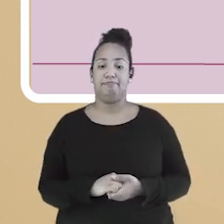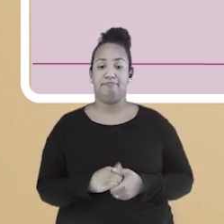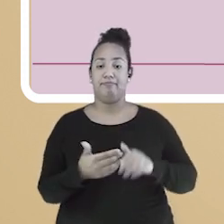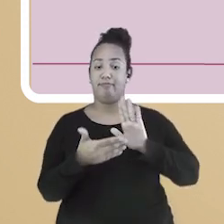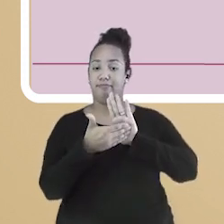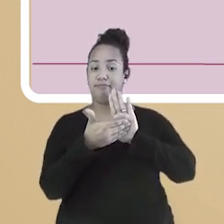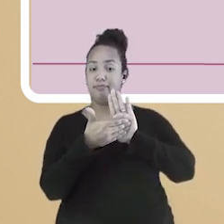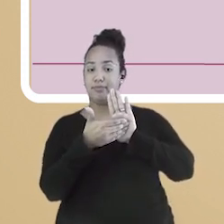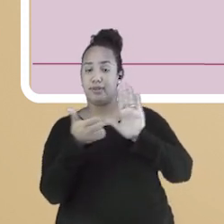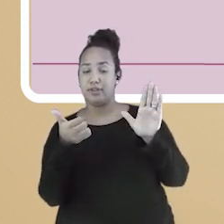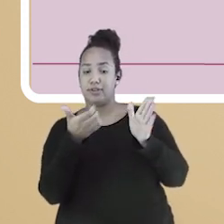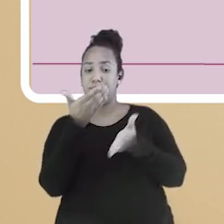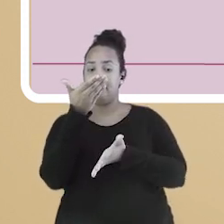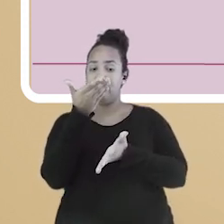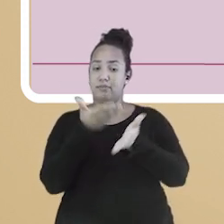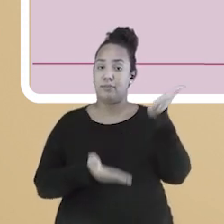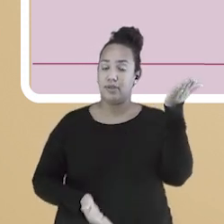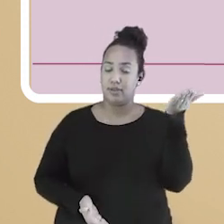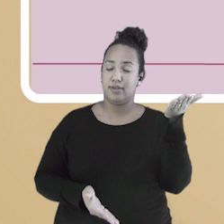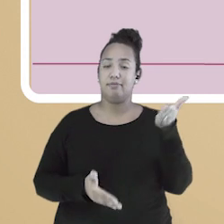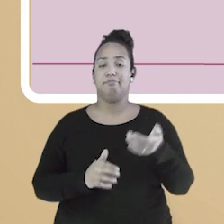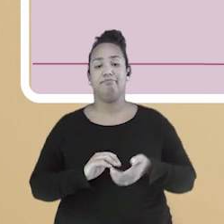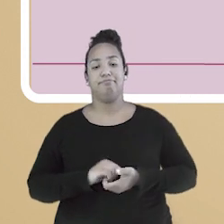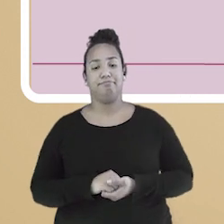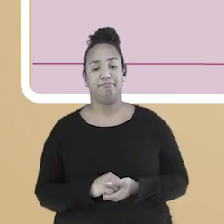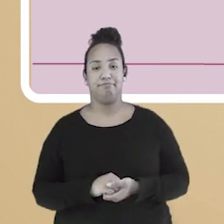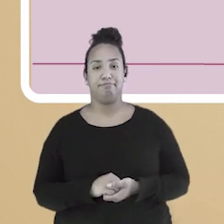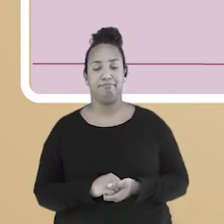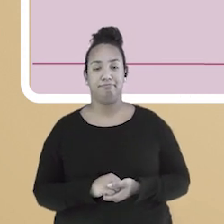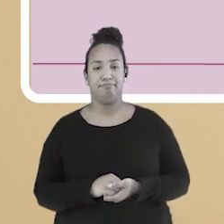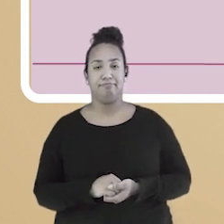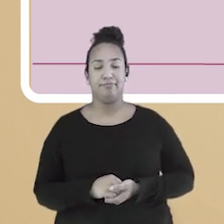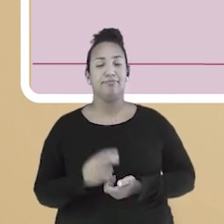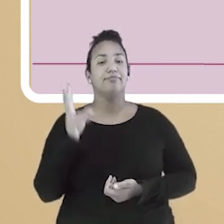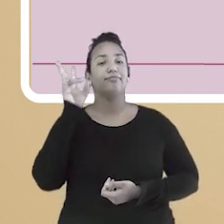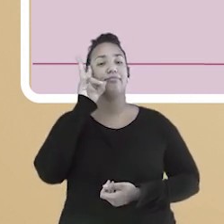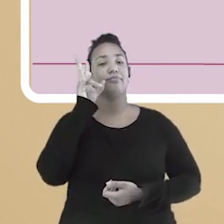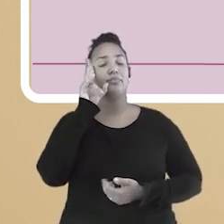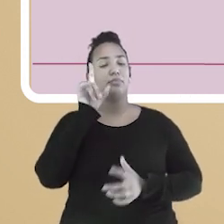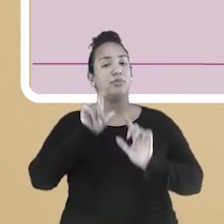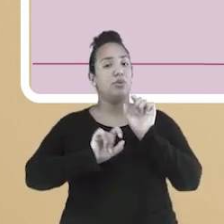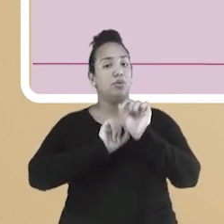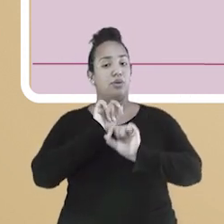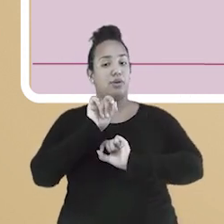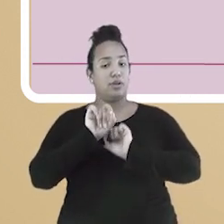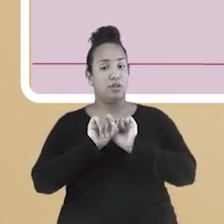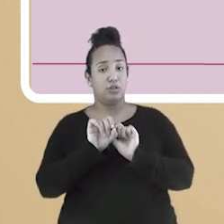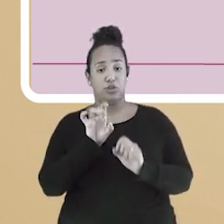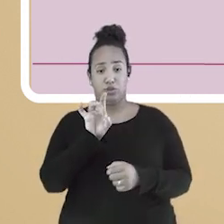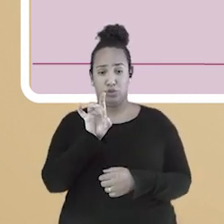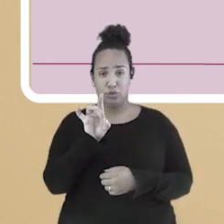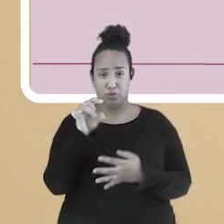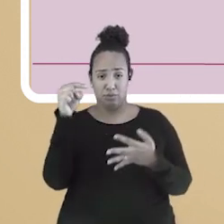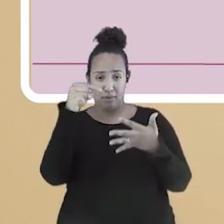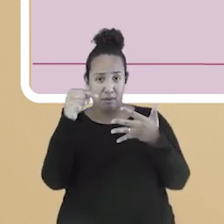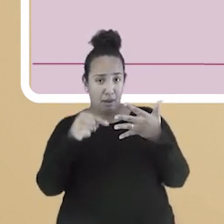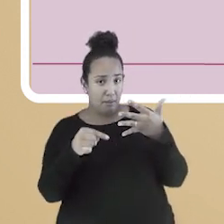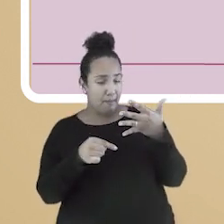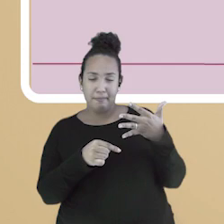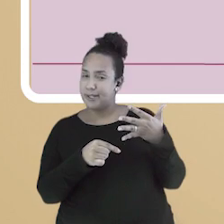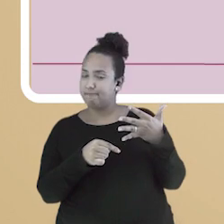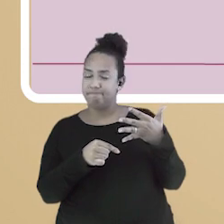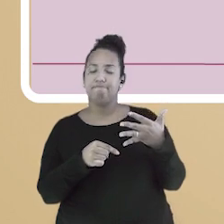saque, diminuir, reduzir e perder. Vale lembrar que não existem apenas essas palavras.